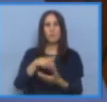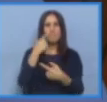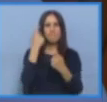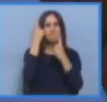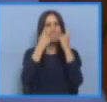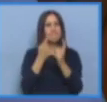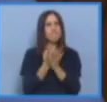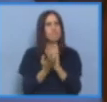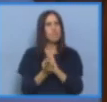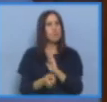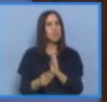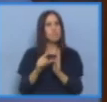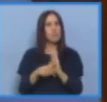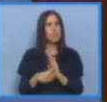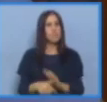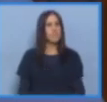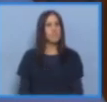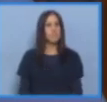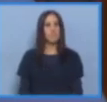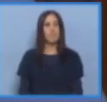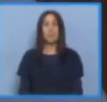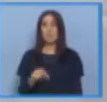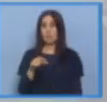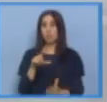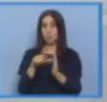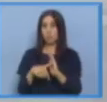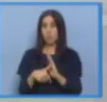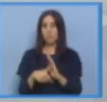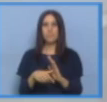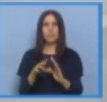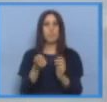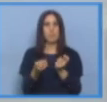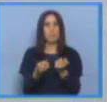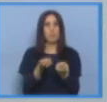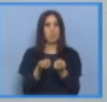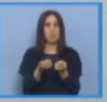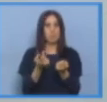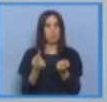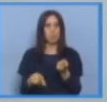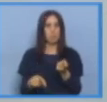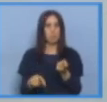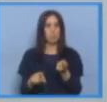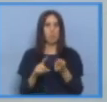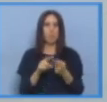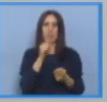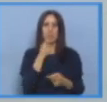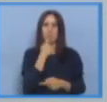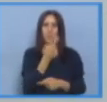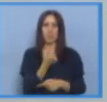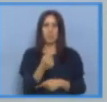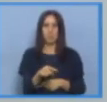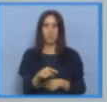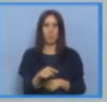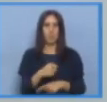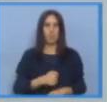estarão presentes neste projeto? Neste projeto, na organização, temos, eu costumo dizer que temos